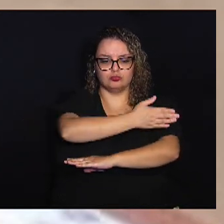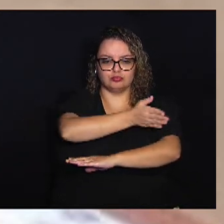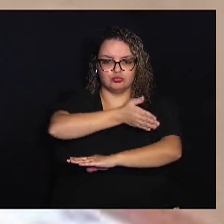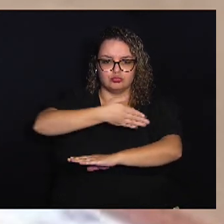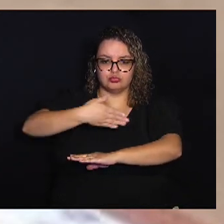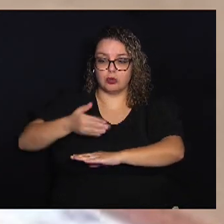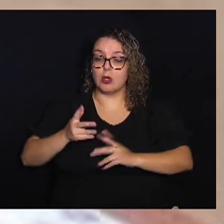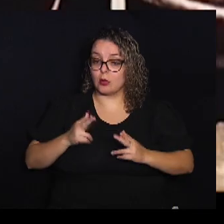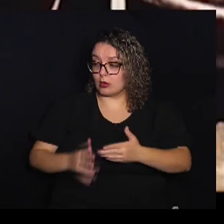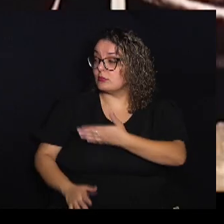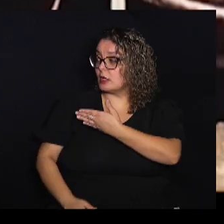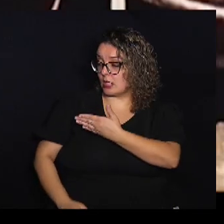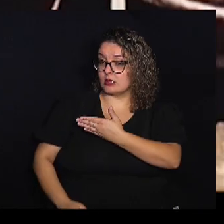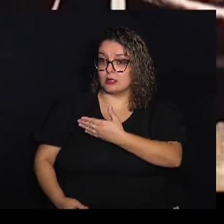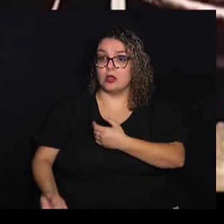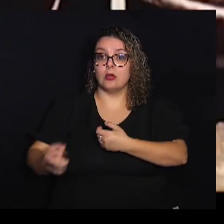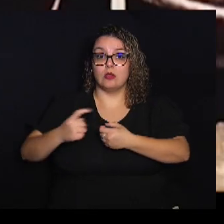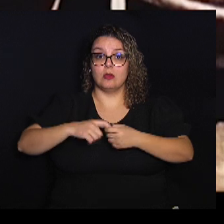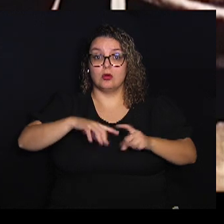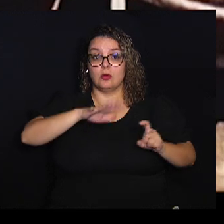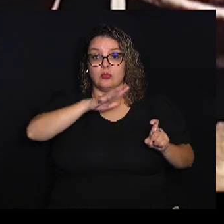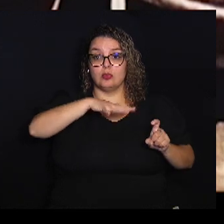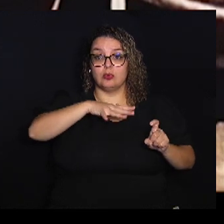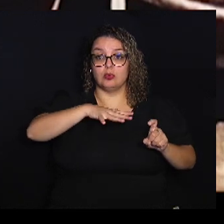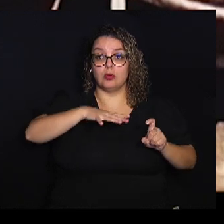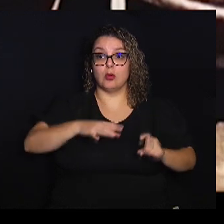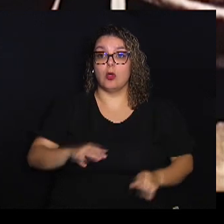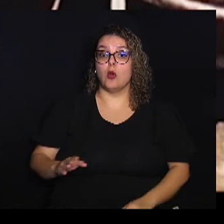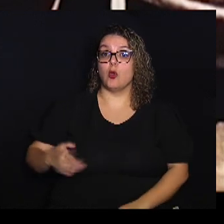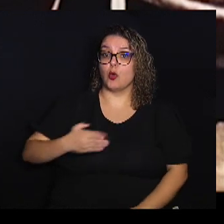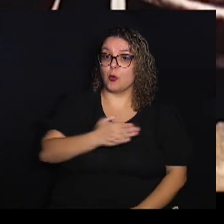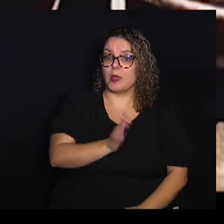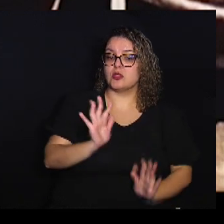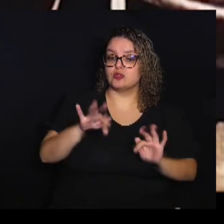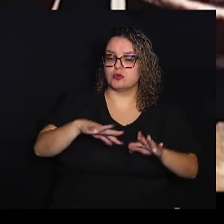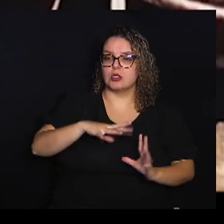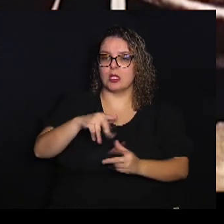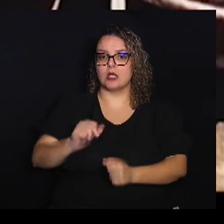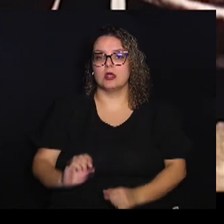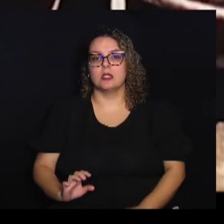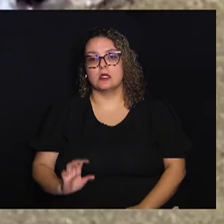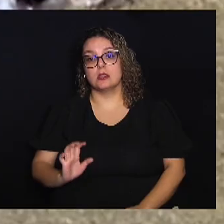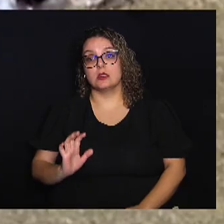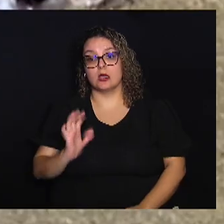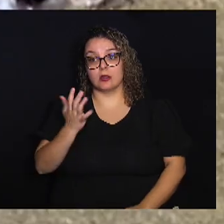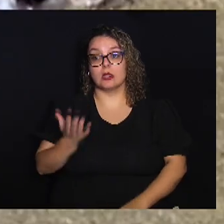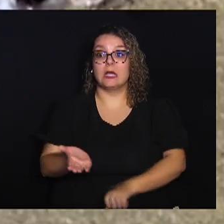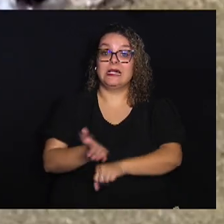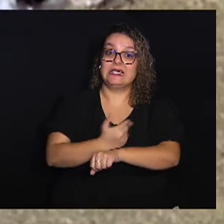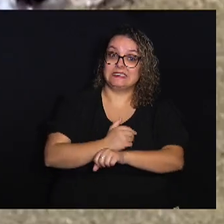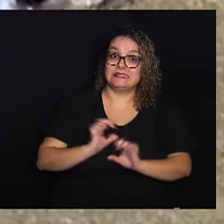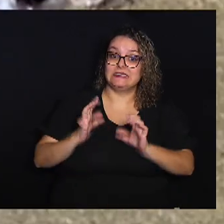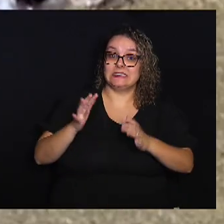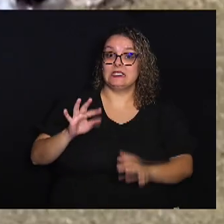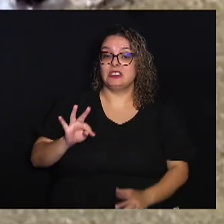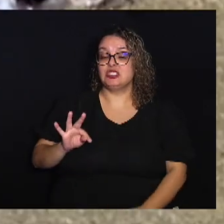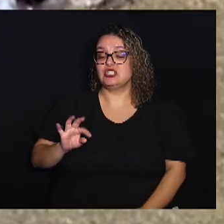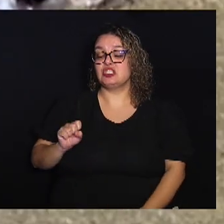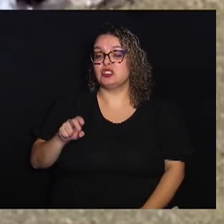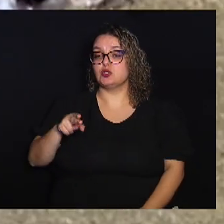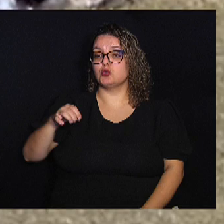como esses retomam a lenda do peixe do fim do mundo, que costuma aparecer antes de eventos como tsunamis